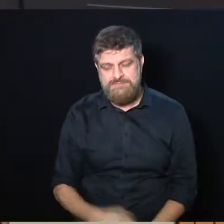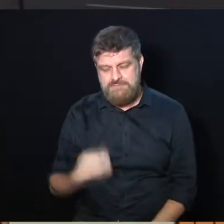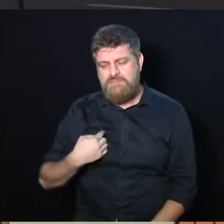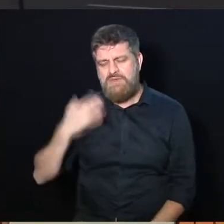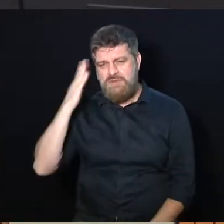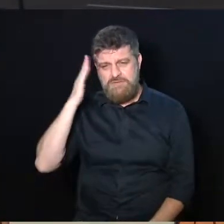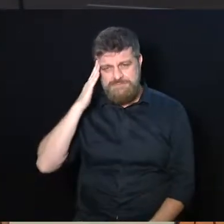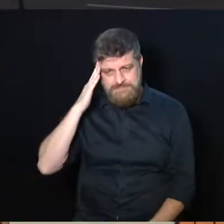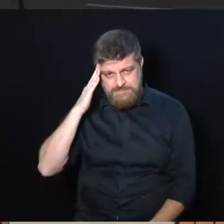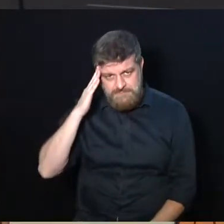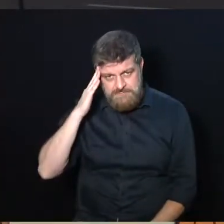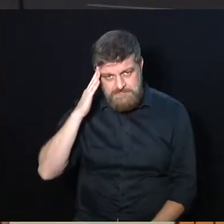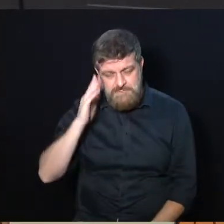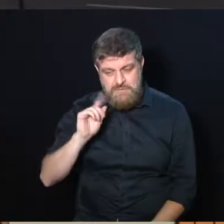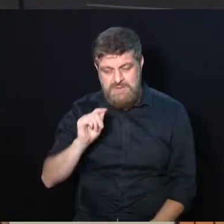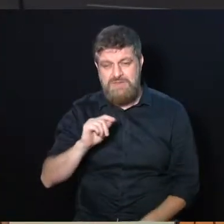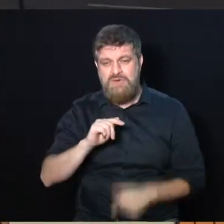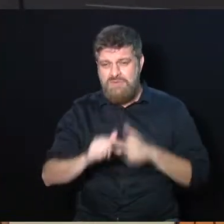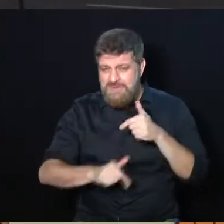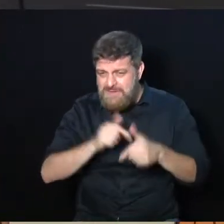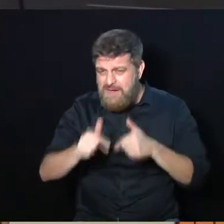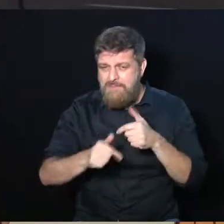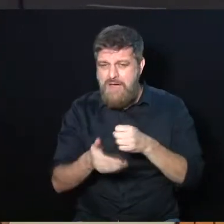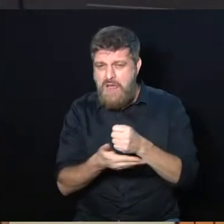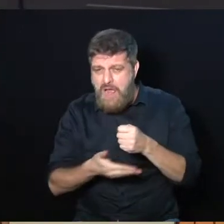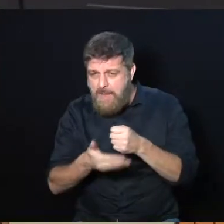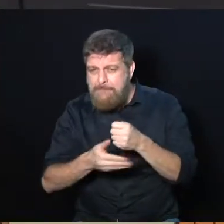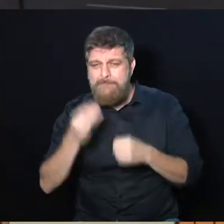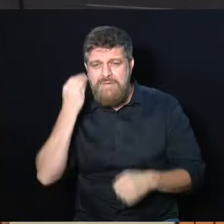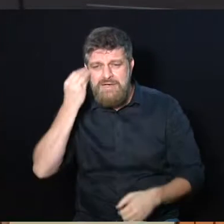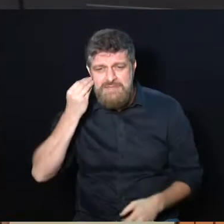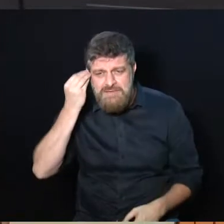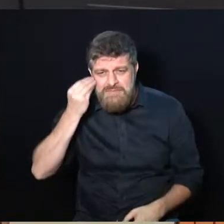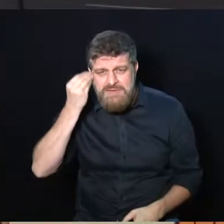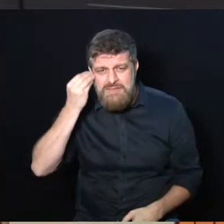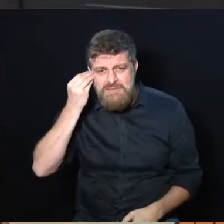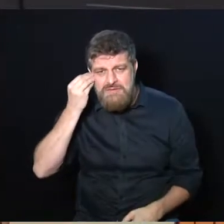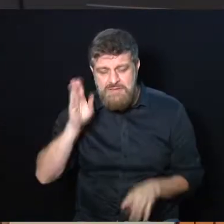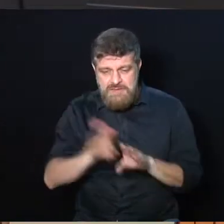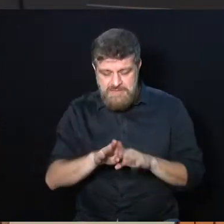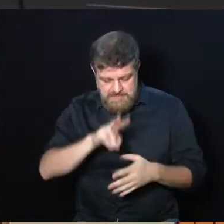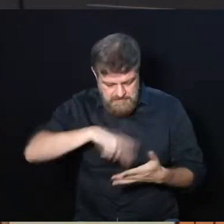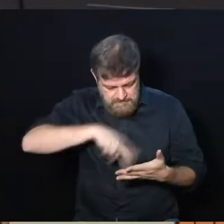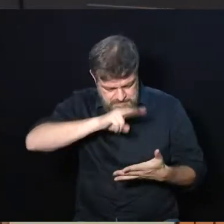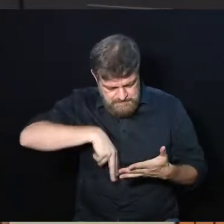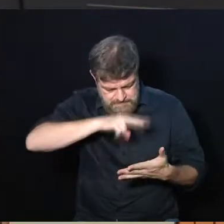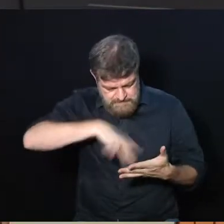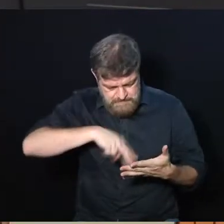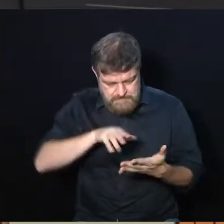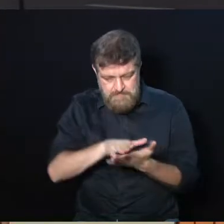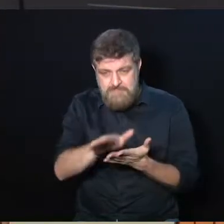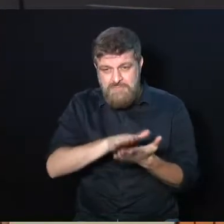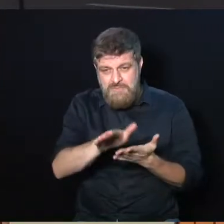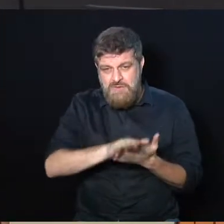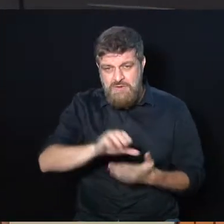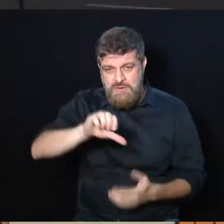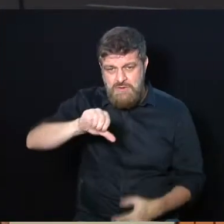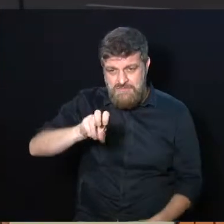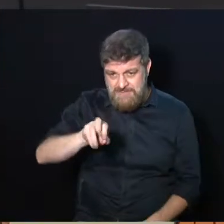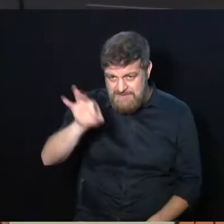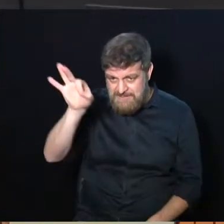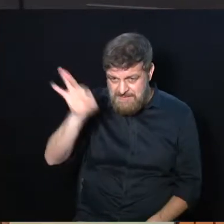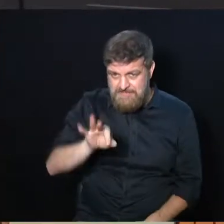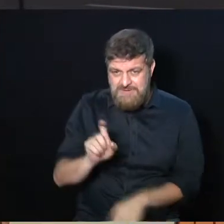sabe, tanto dos trabalhos anteriores e baseado na nossa experiência clínica, nas publicações que a gente tem, que 95% dos